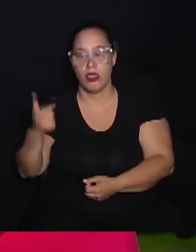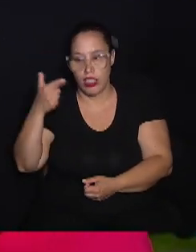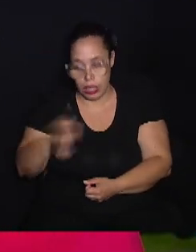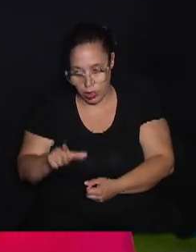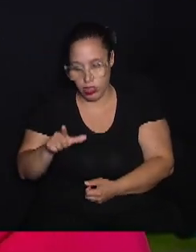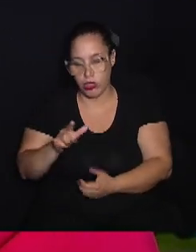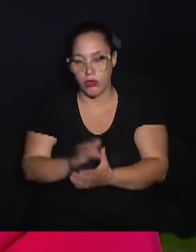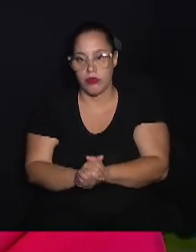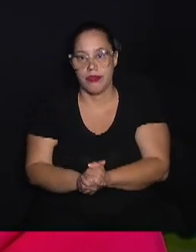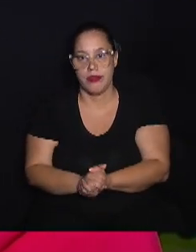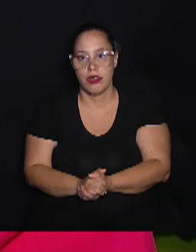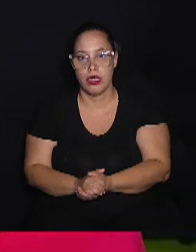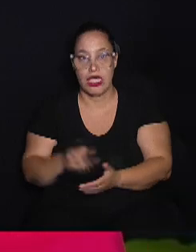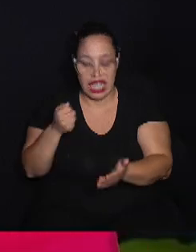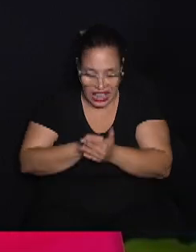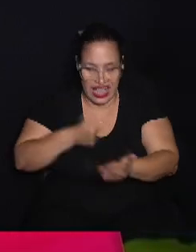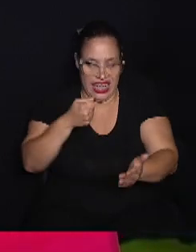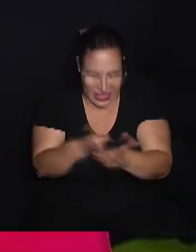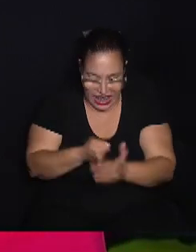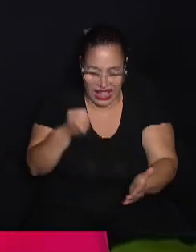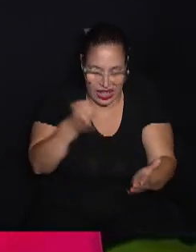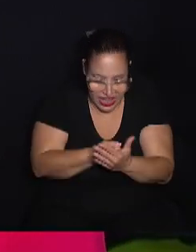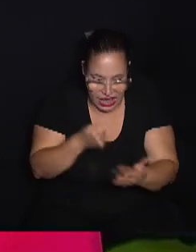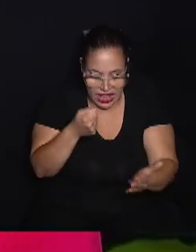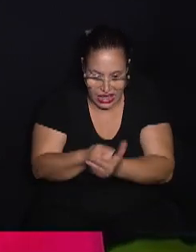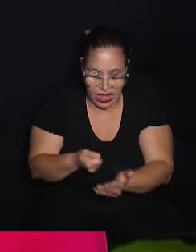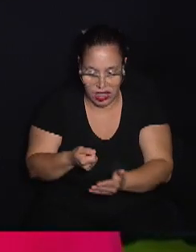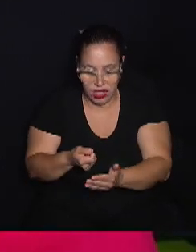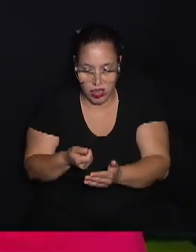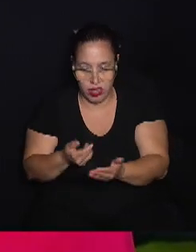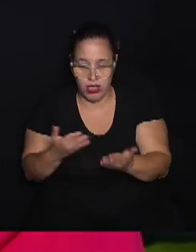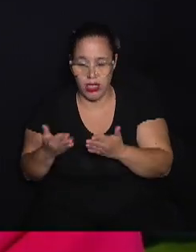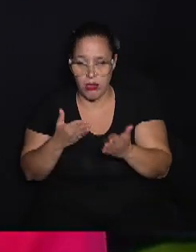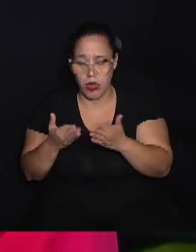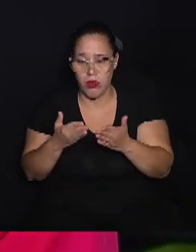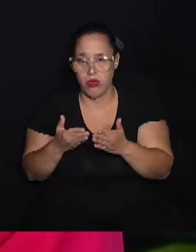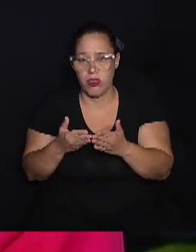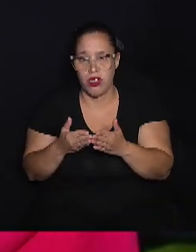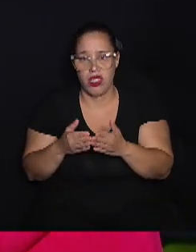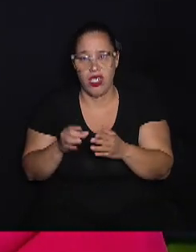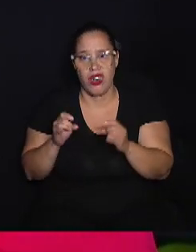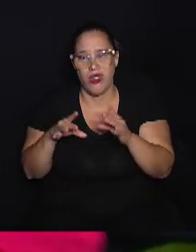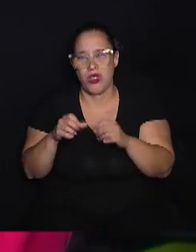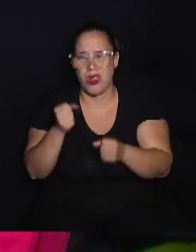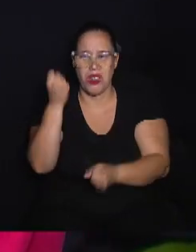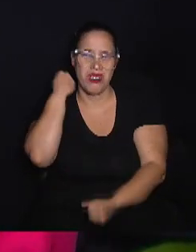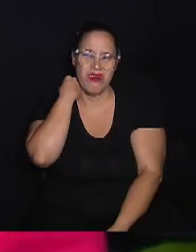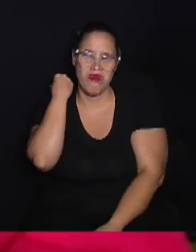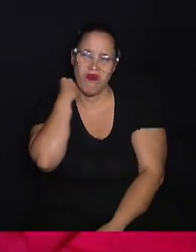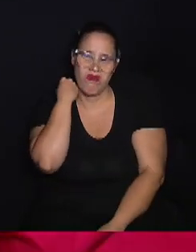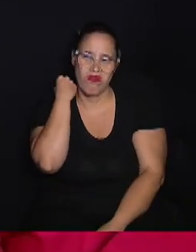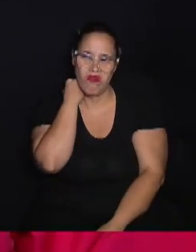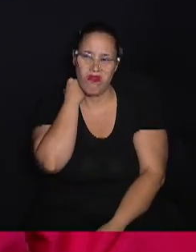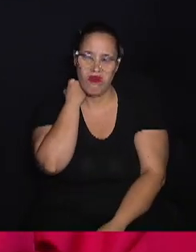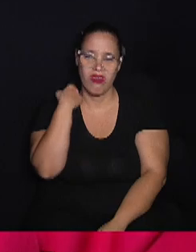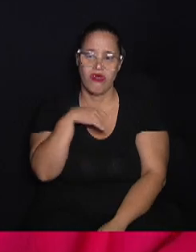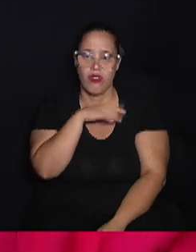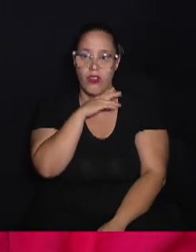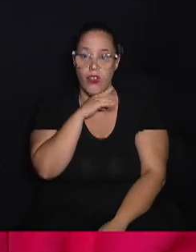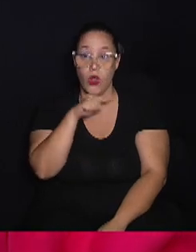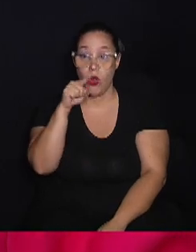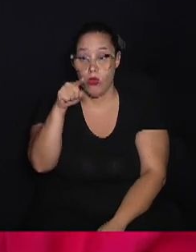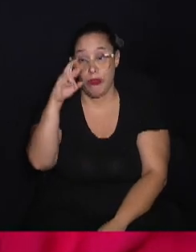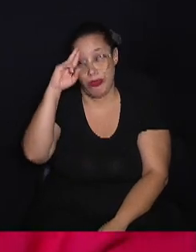novamente porque se você ficar tentando no no no mesmo momento vai só estressar estressa tanto o Animalzinho como seu